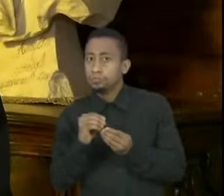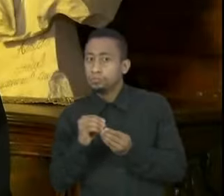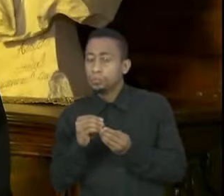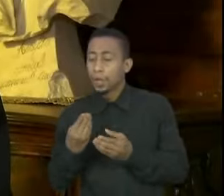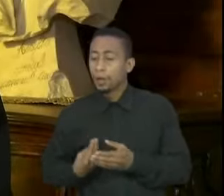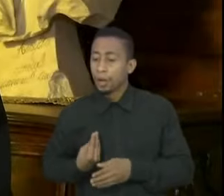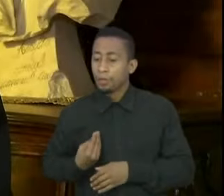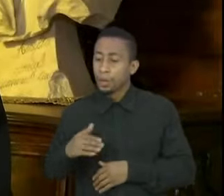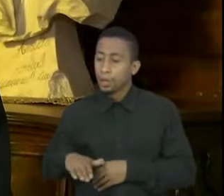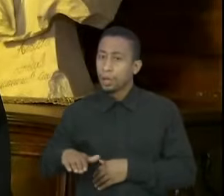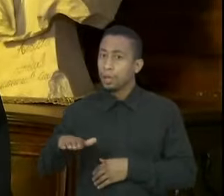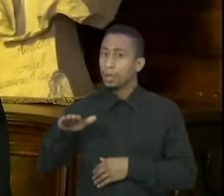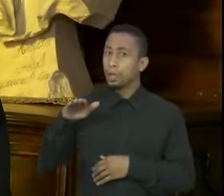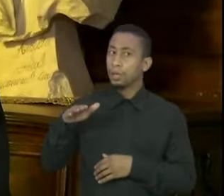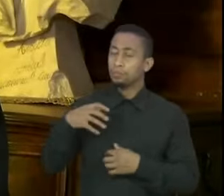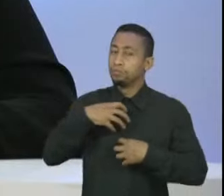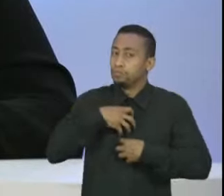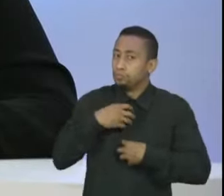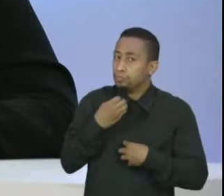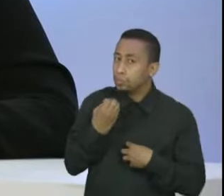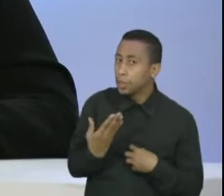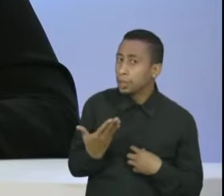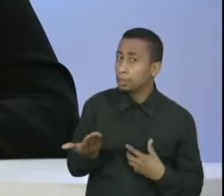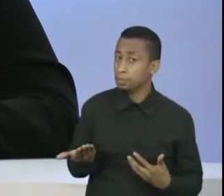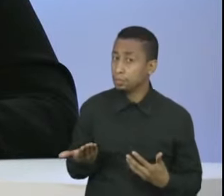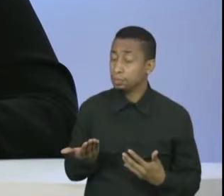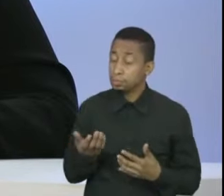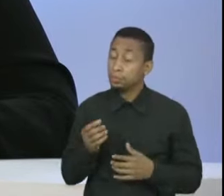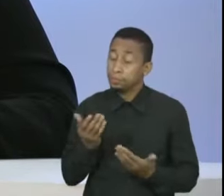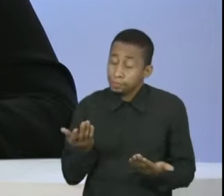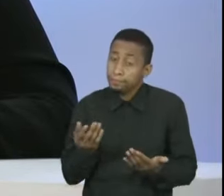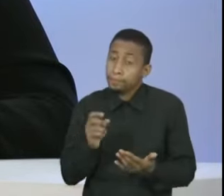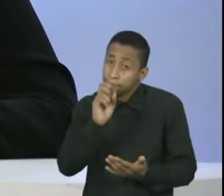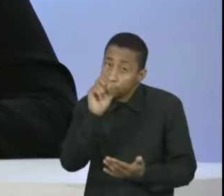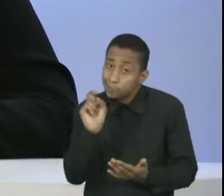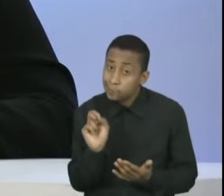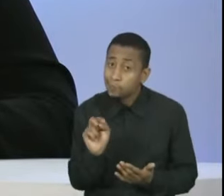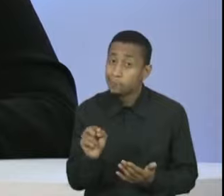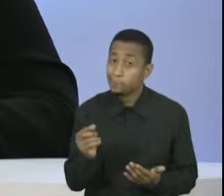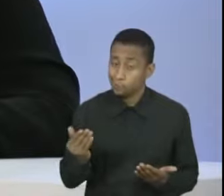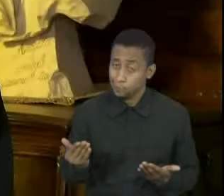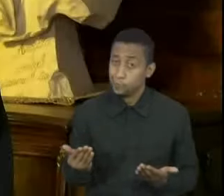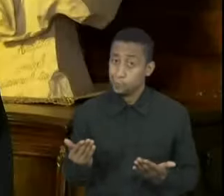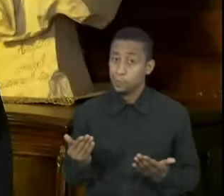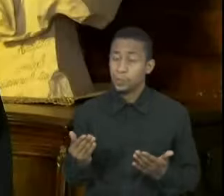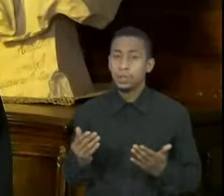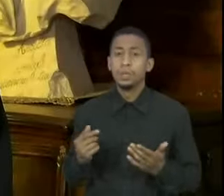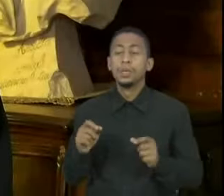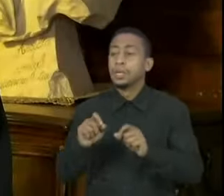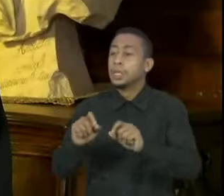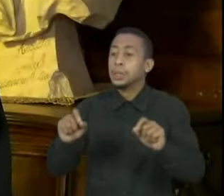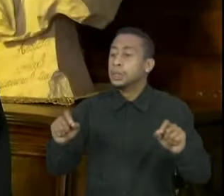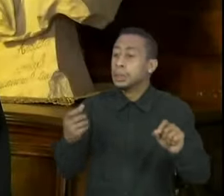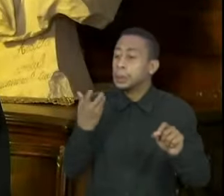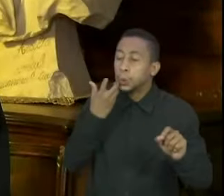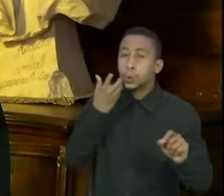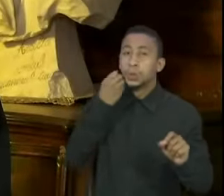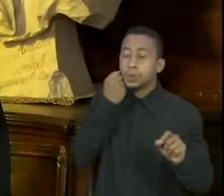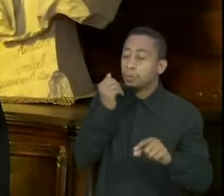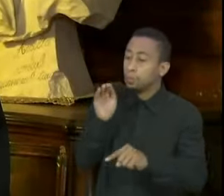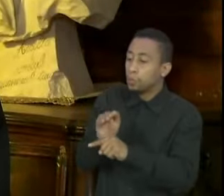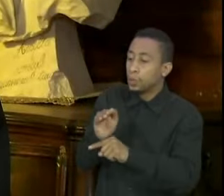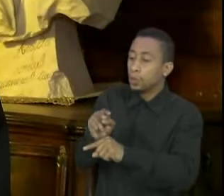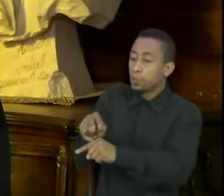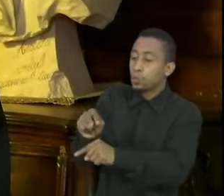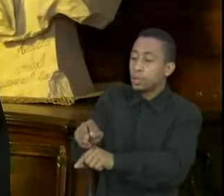sua vida então acredito que é uma questão a ser levada em conta que possa adotar criança para fazer o bem a